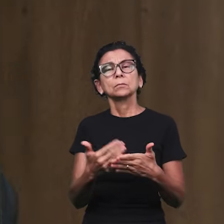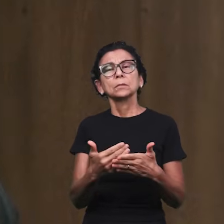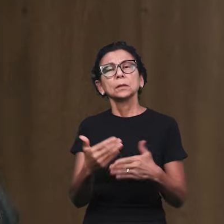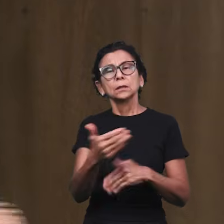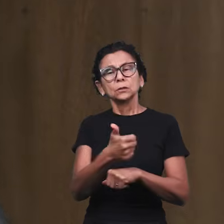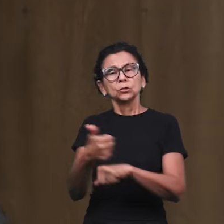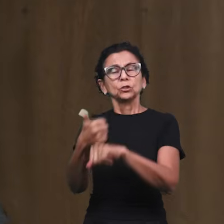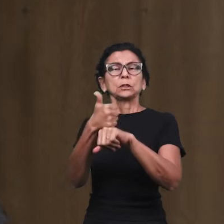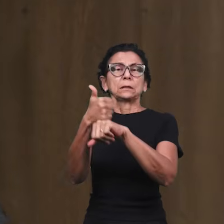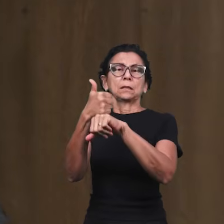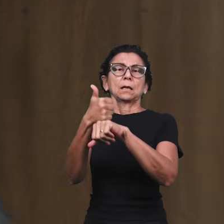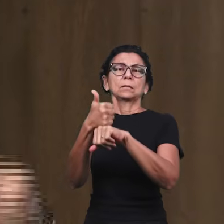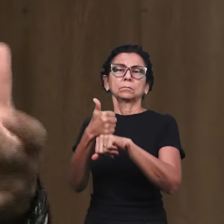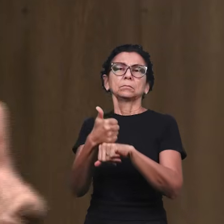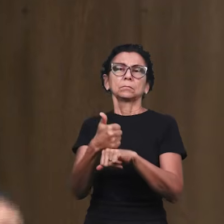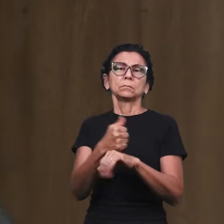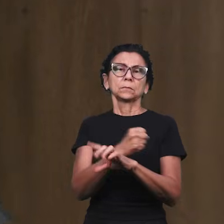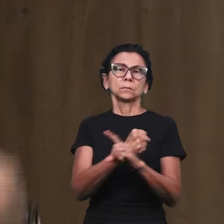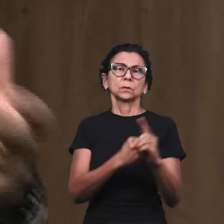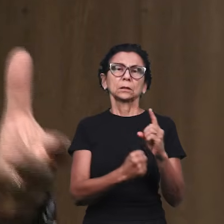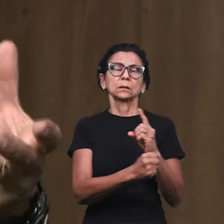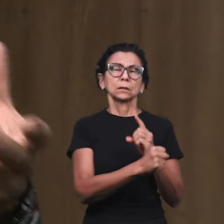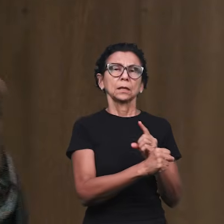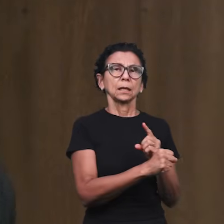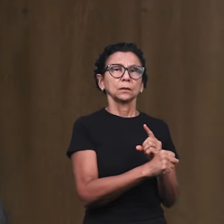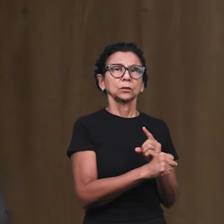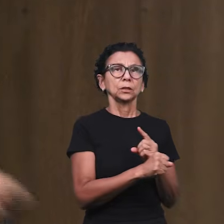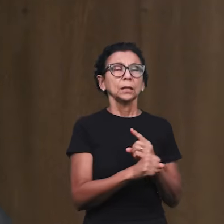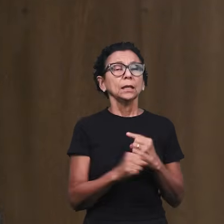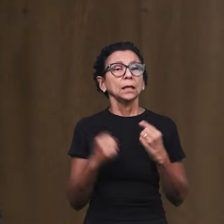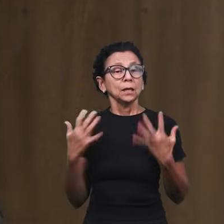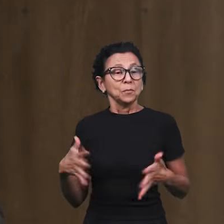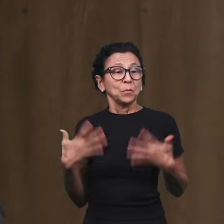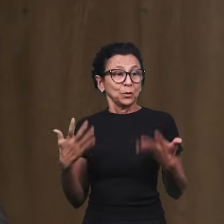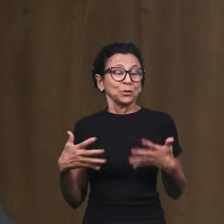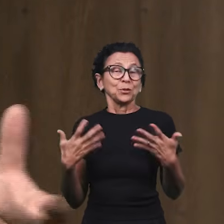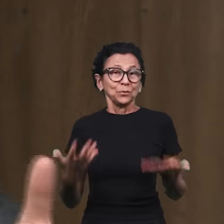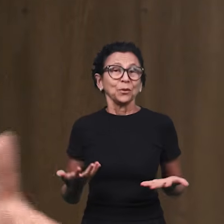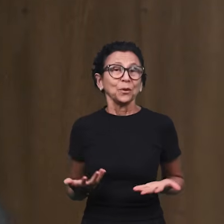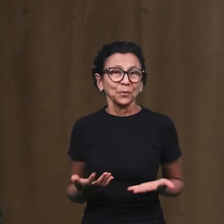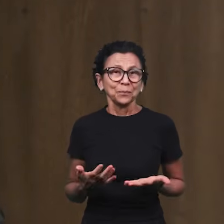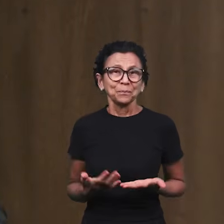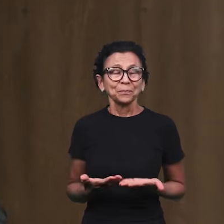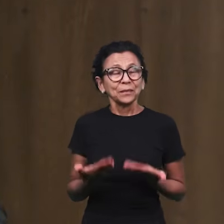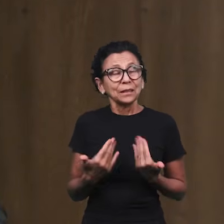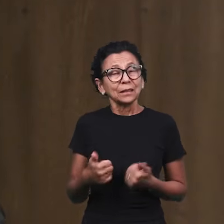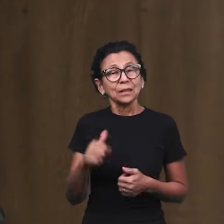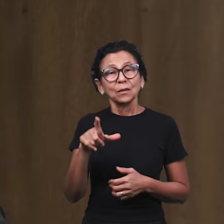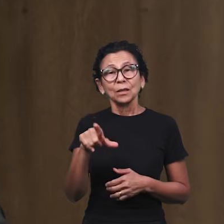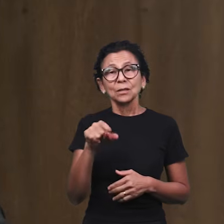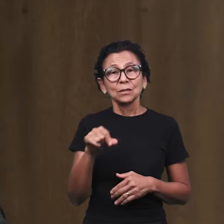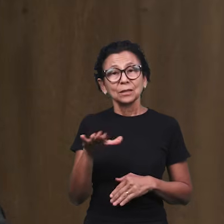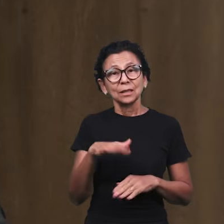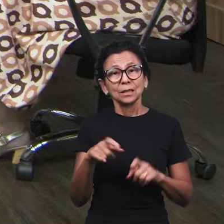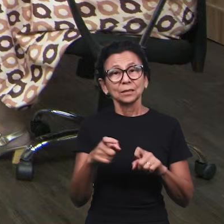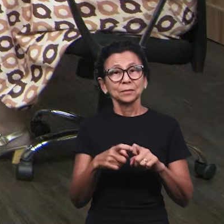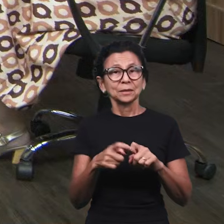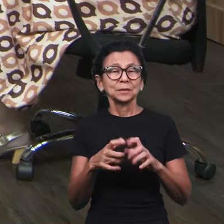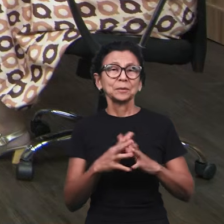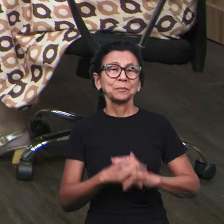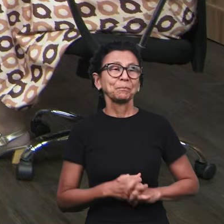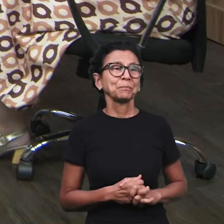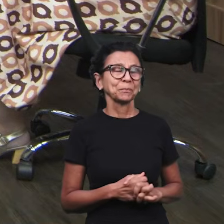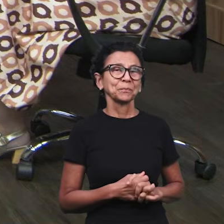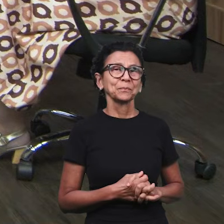foi exatamente essa motivação que me levou a escolher esse tipo de atividade. E